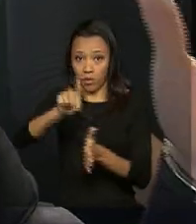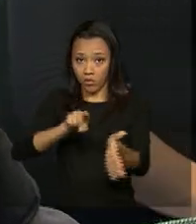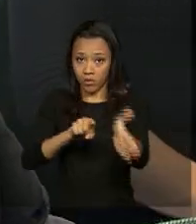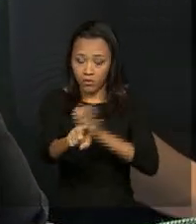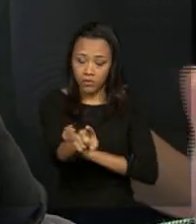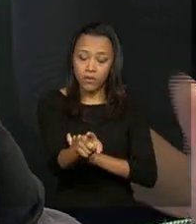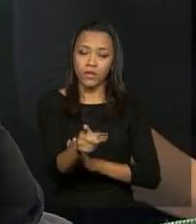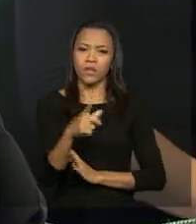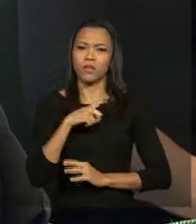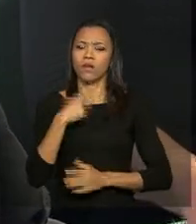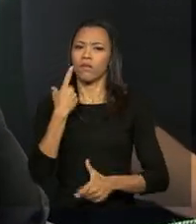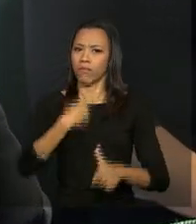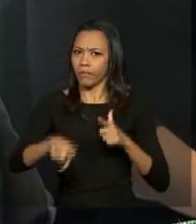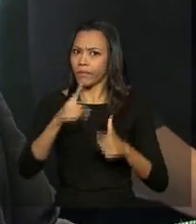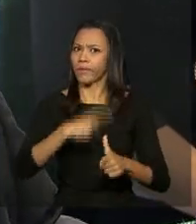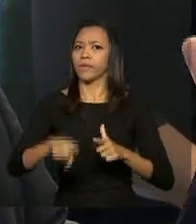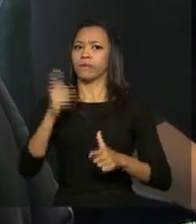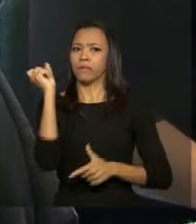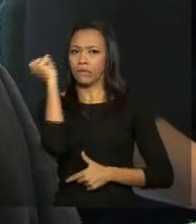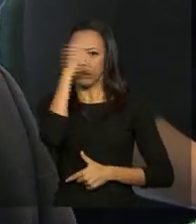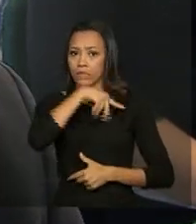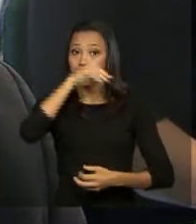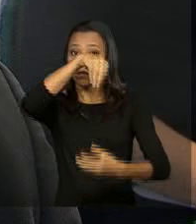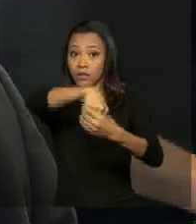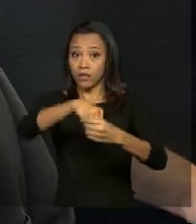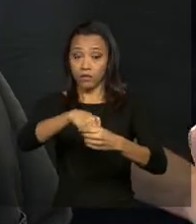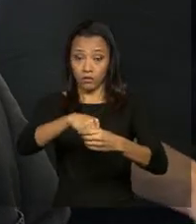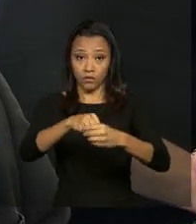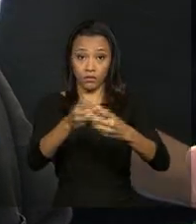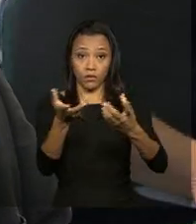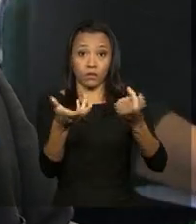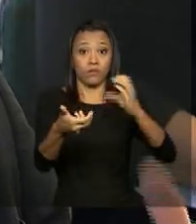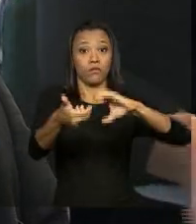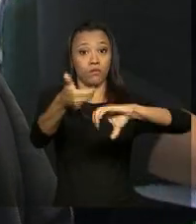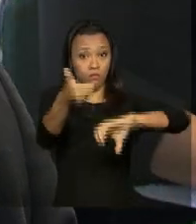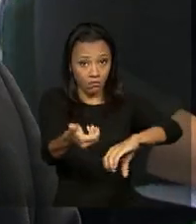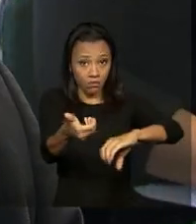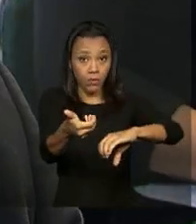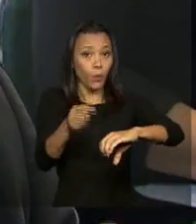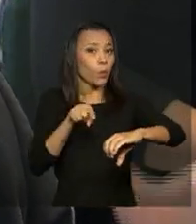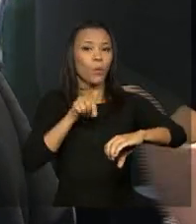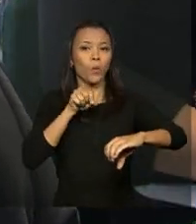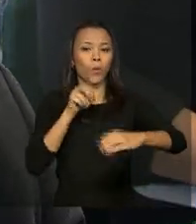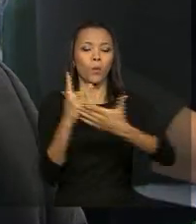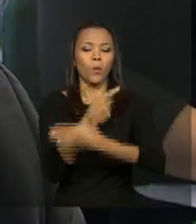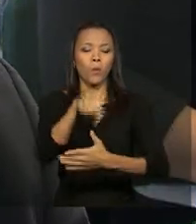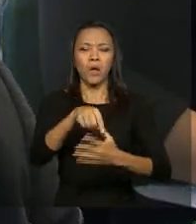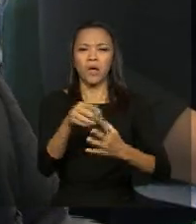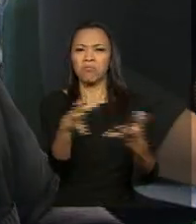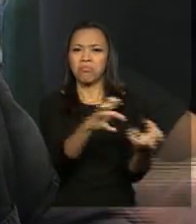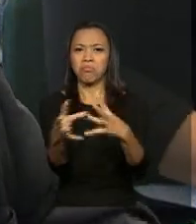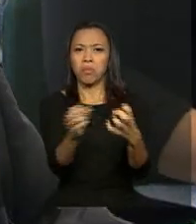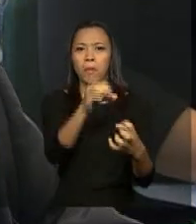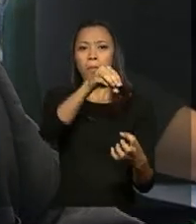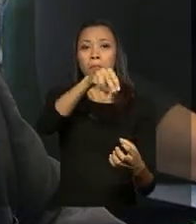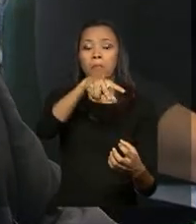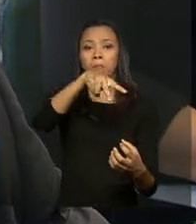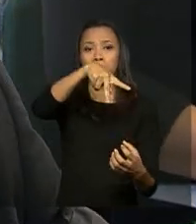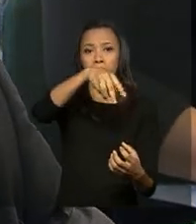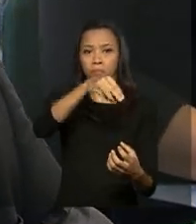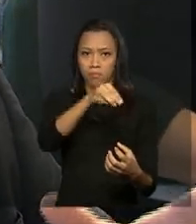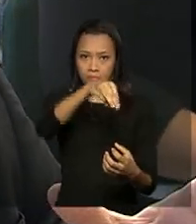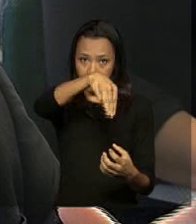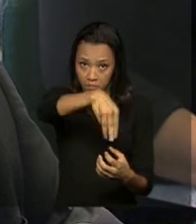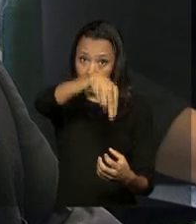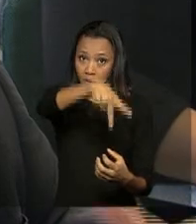da base Tentação do governo no Congresso Nacional é reações inclusive do PMDB agora do ppb